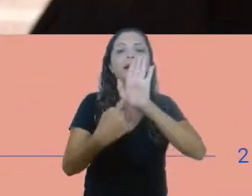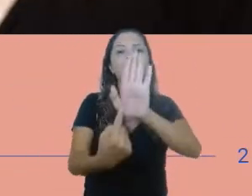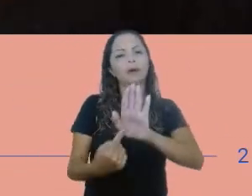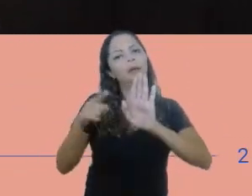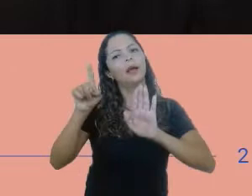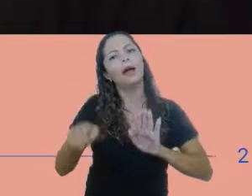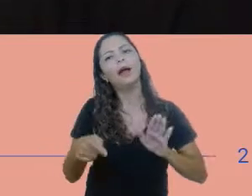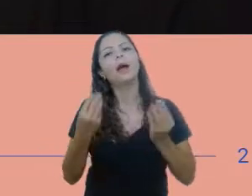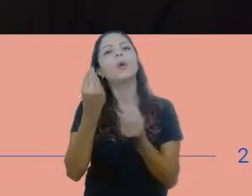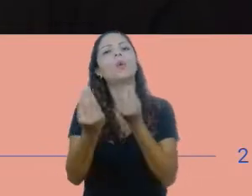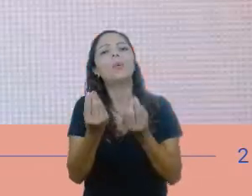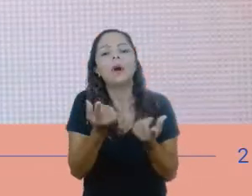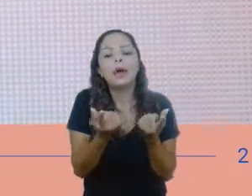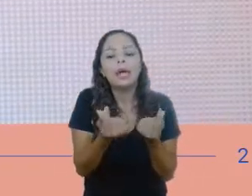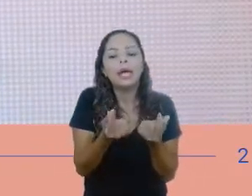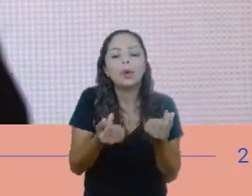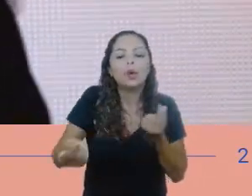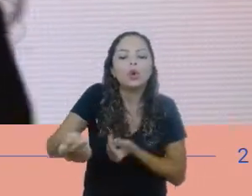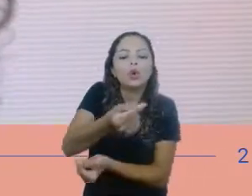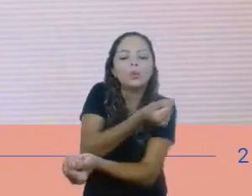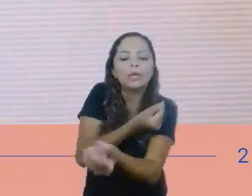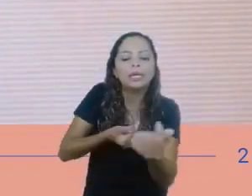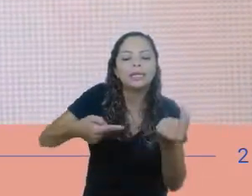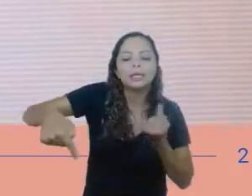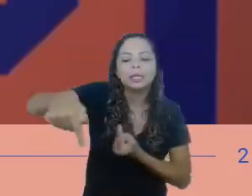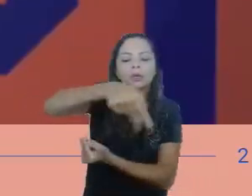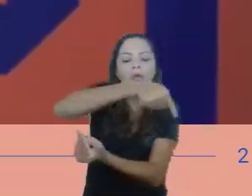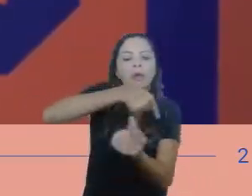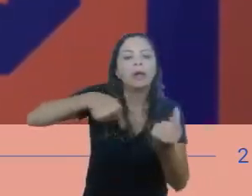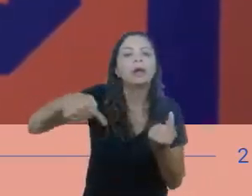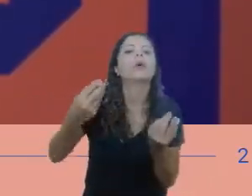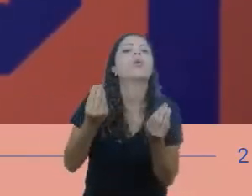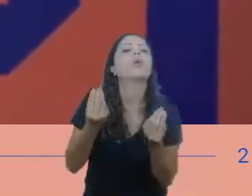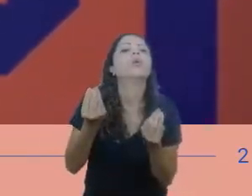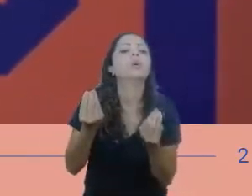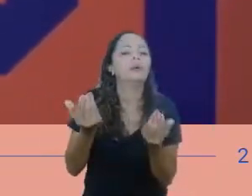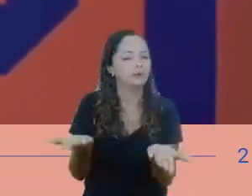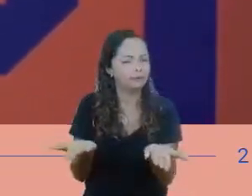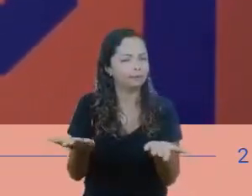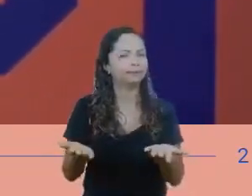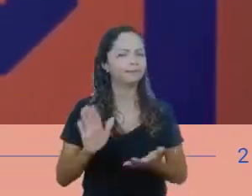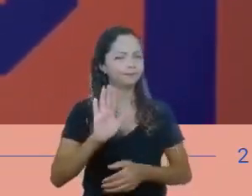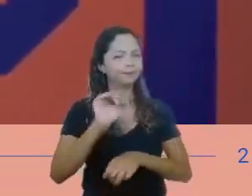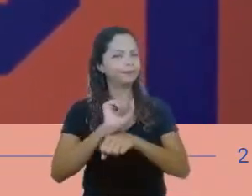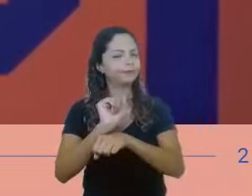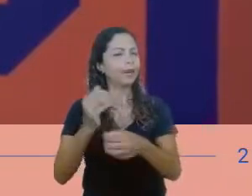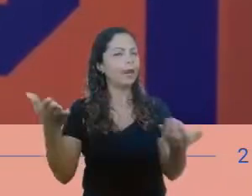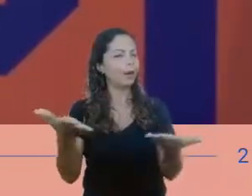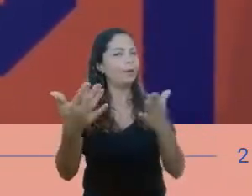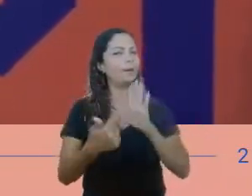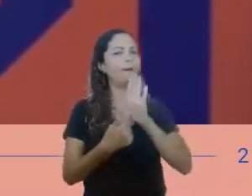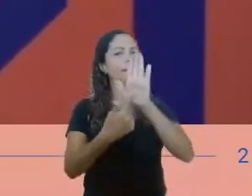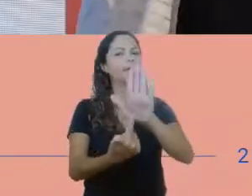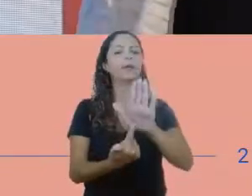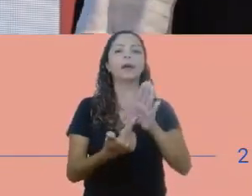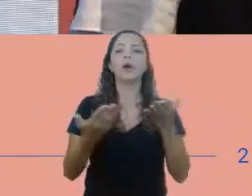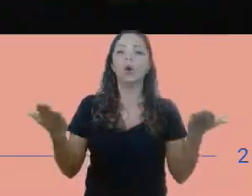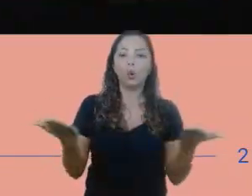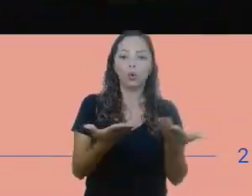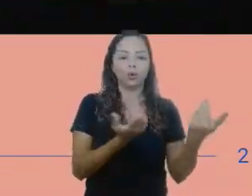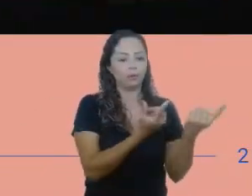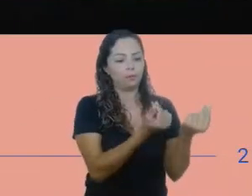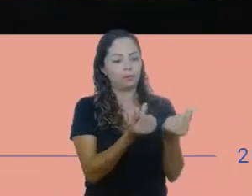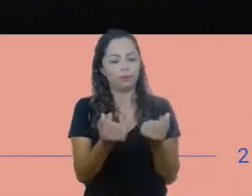viabilizar a economia circular Então vamos voltar aqui que tem ver quais são os riscos do modelo atual Então a gente